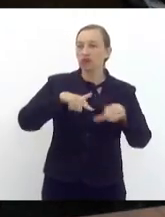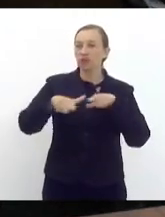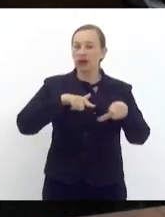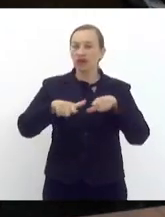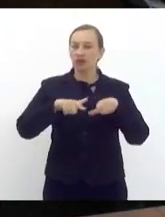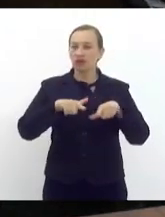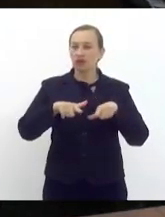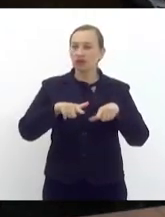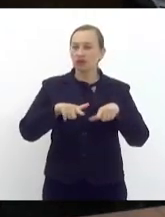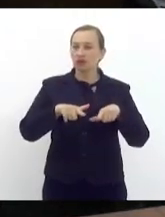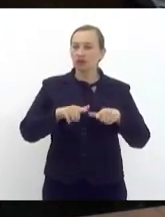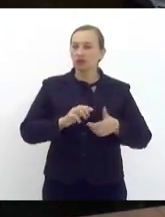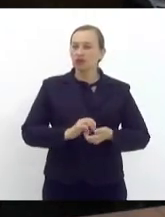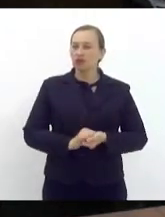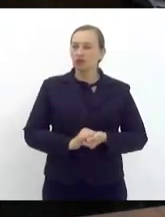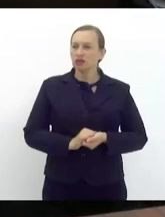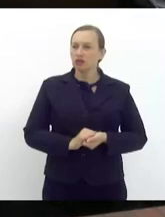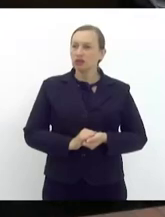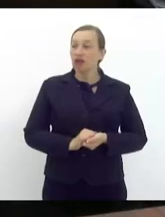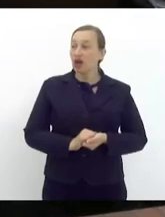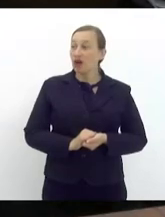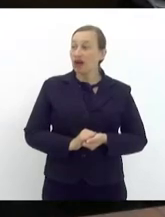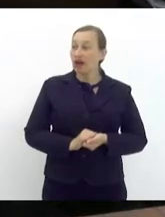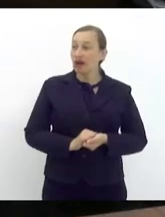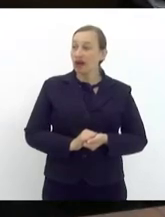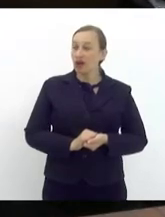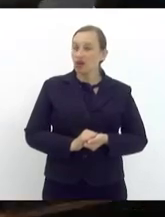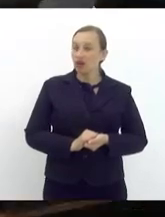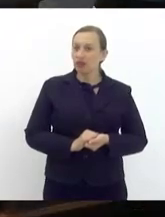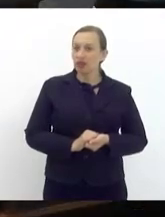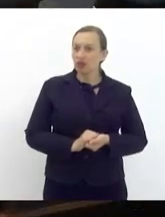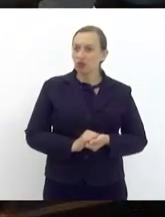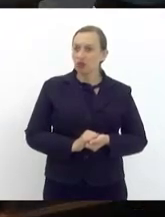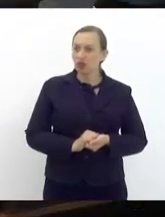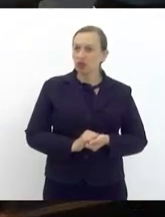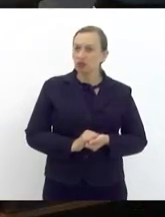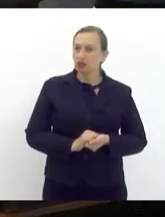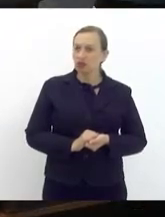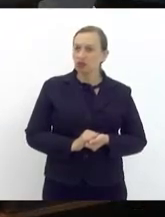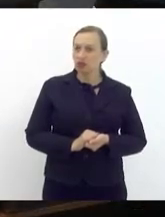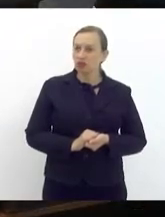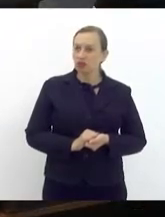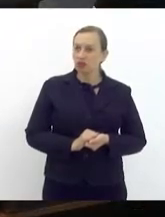lugar bem mais rígido na fiscalização.